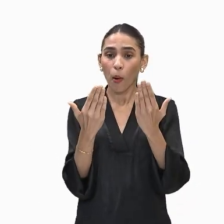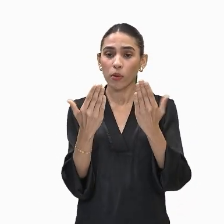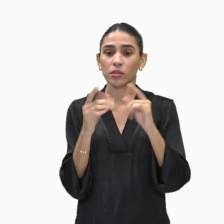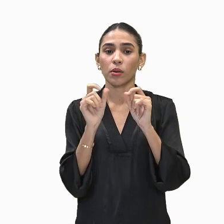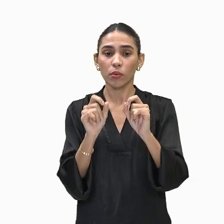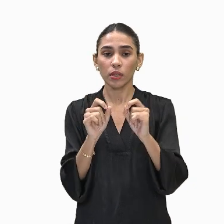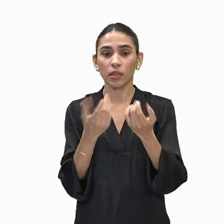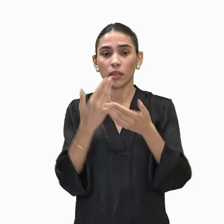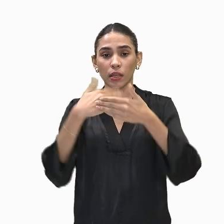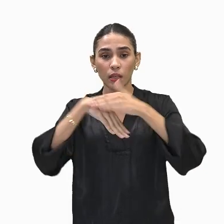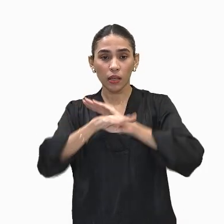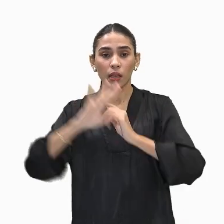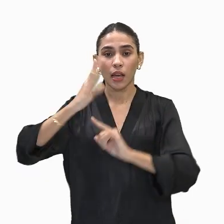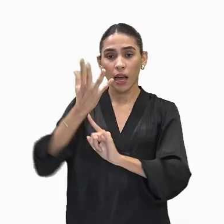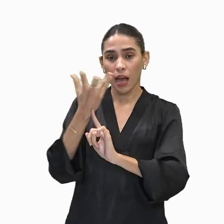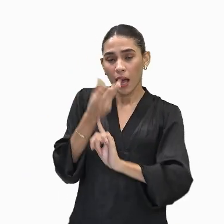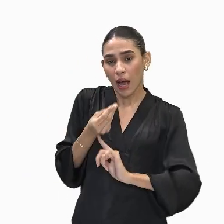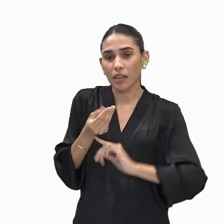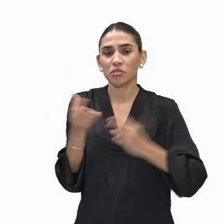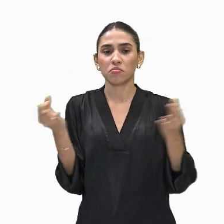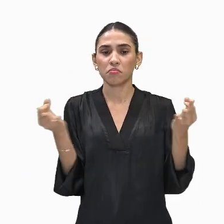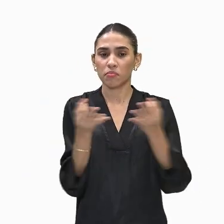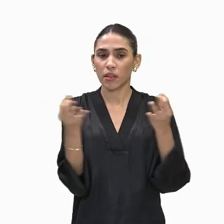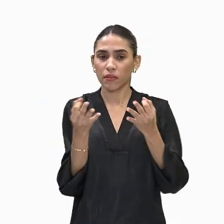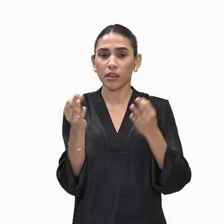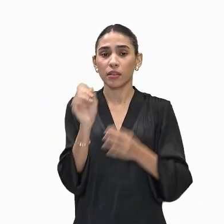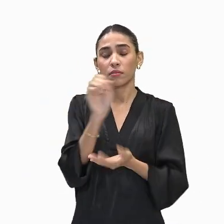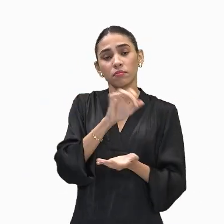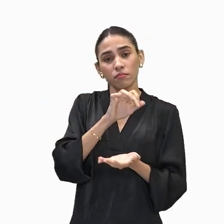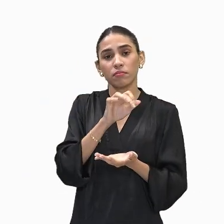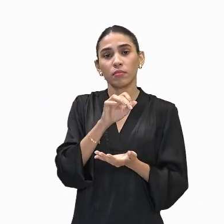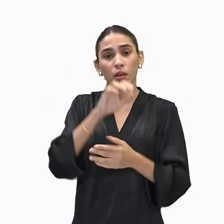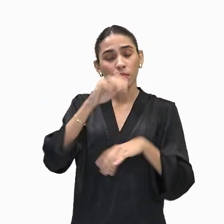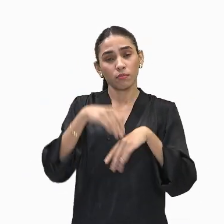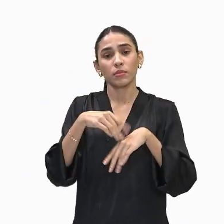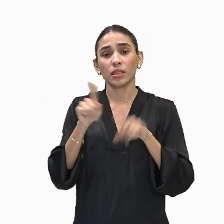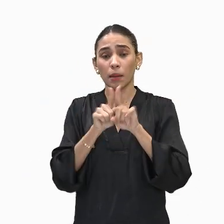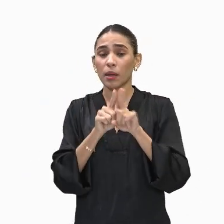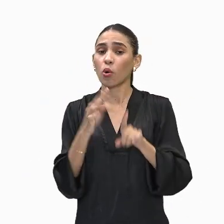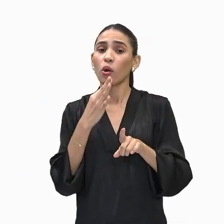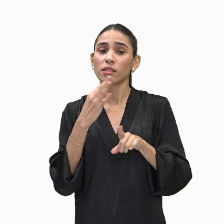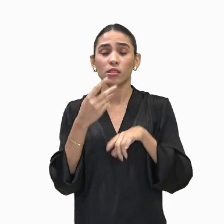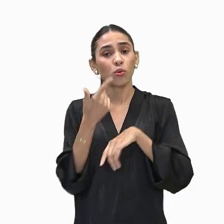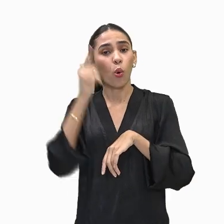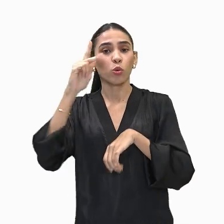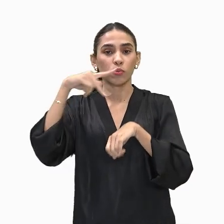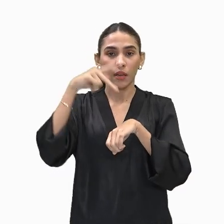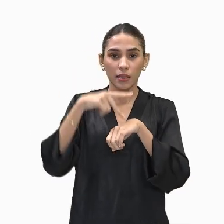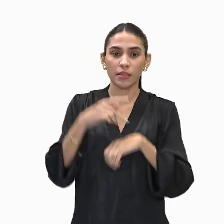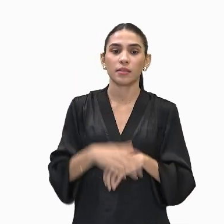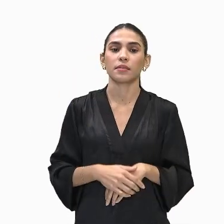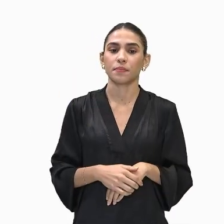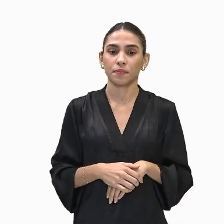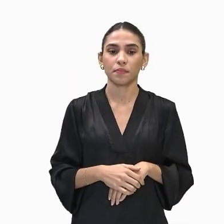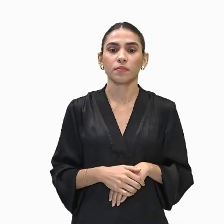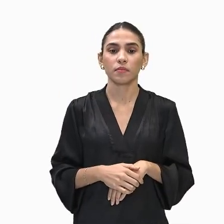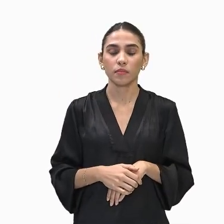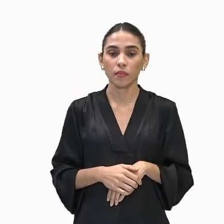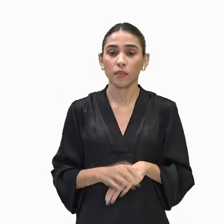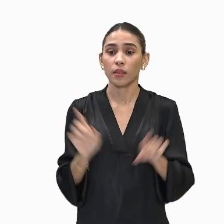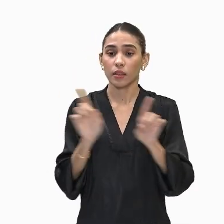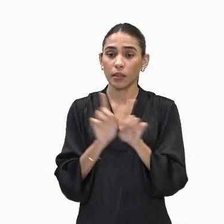arte contemporânea de excelência internacionalmente reconhecido. Ele conta também com um acervo de